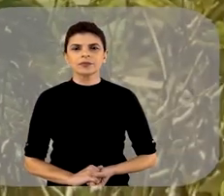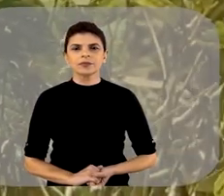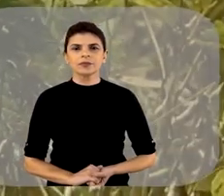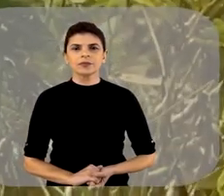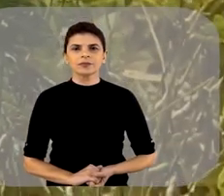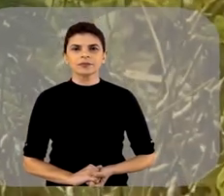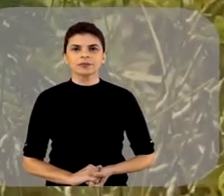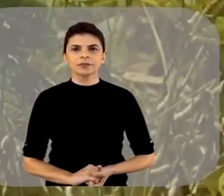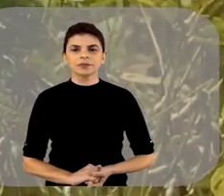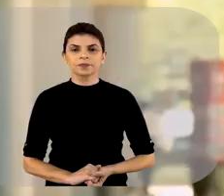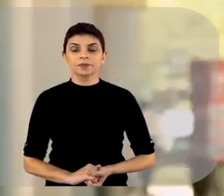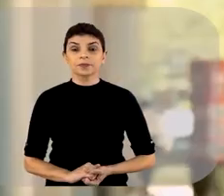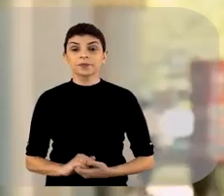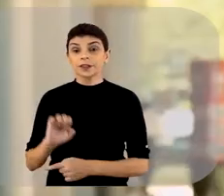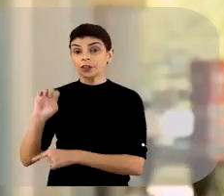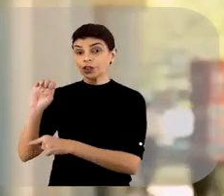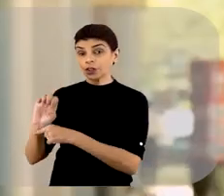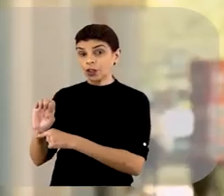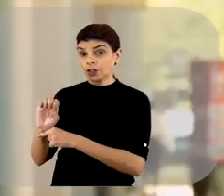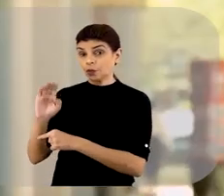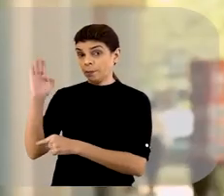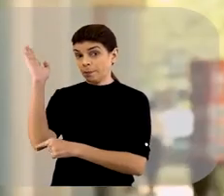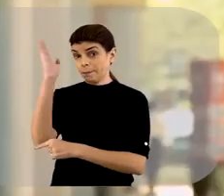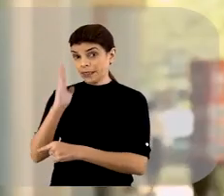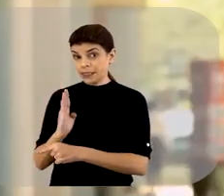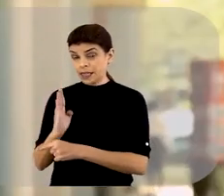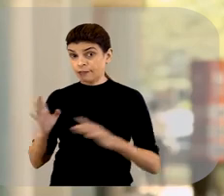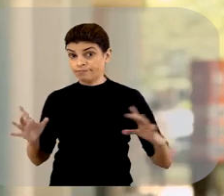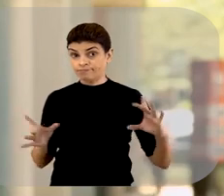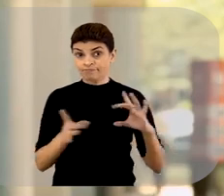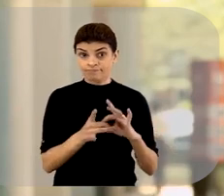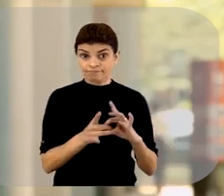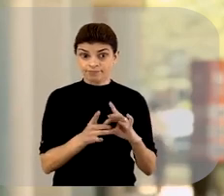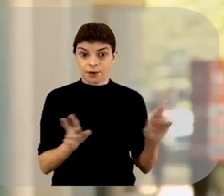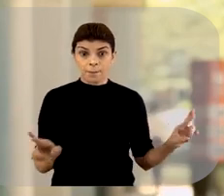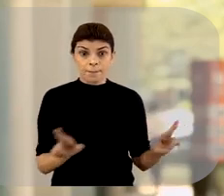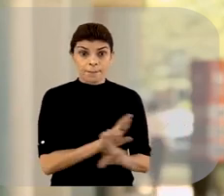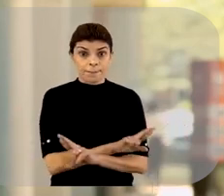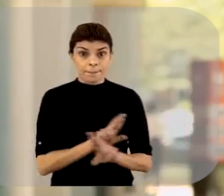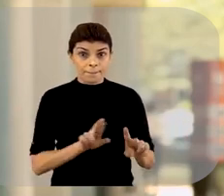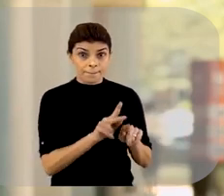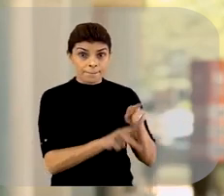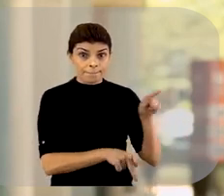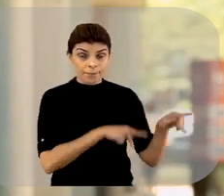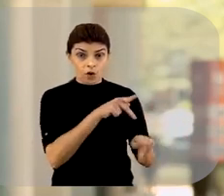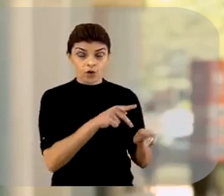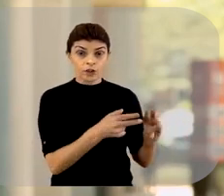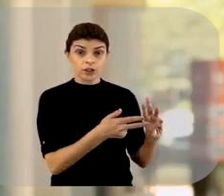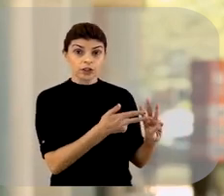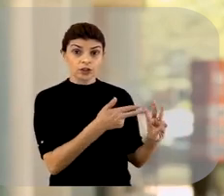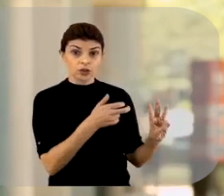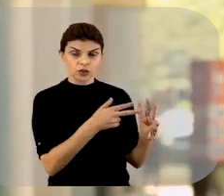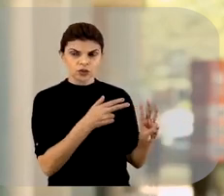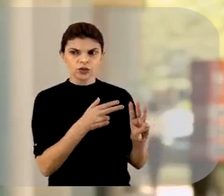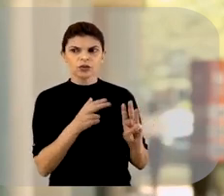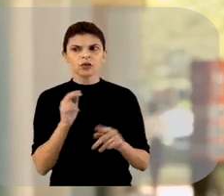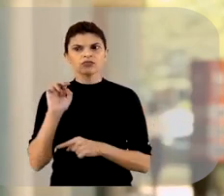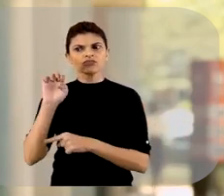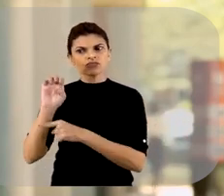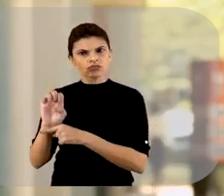A relação do Estado brasileiro com os povos indígenas tem que ser uma relação em que o Estado